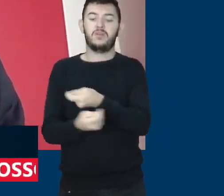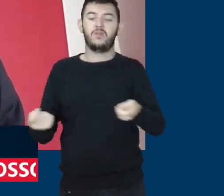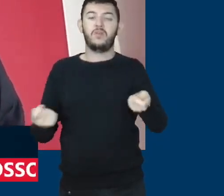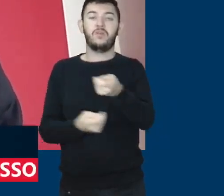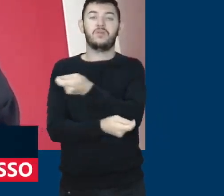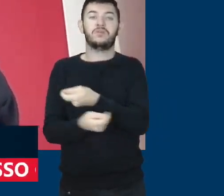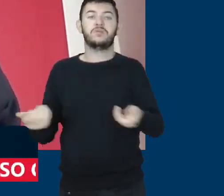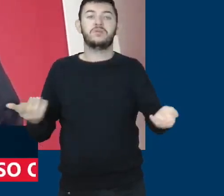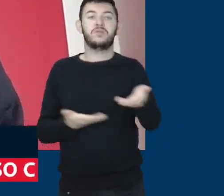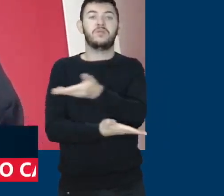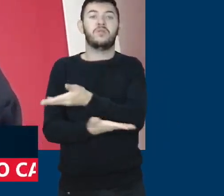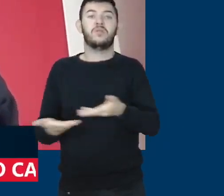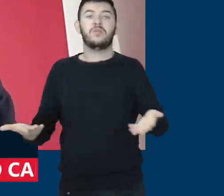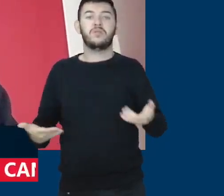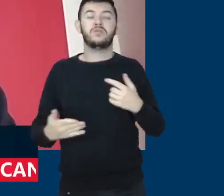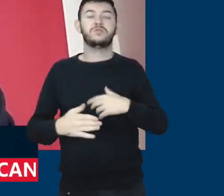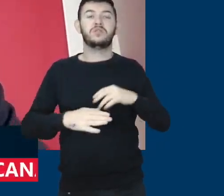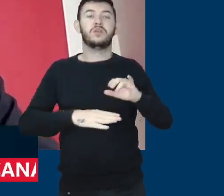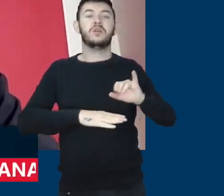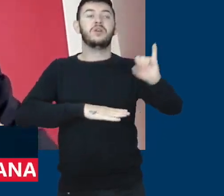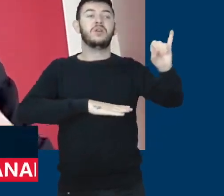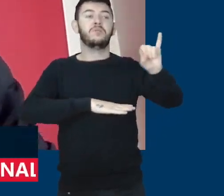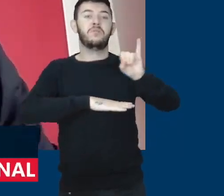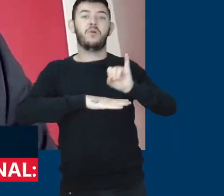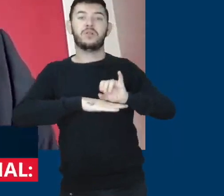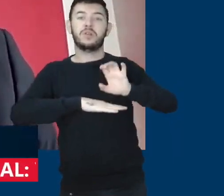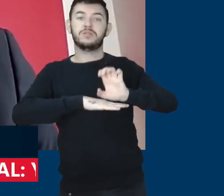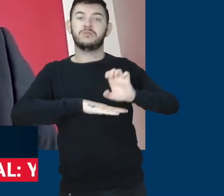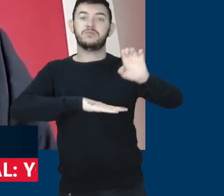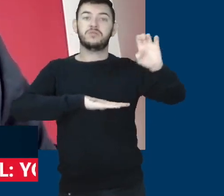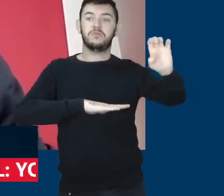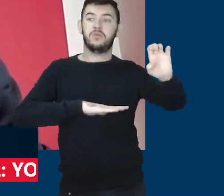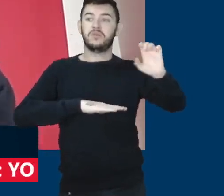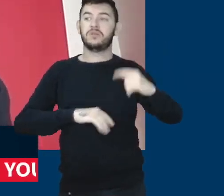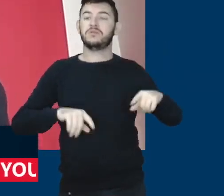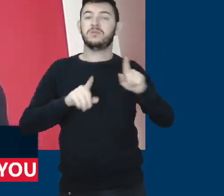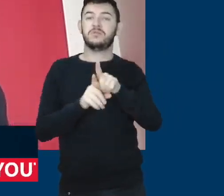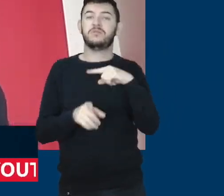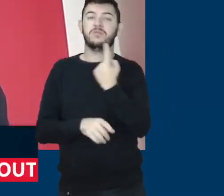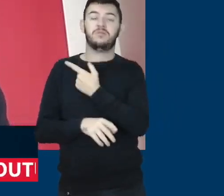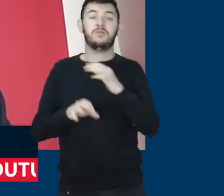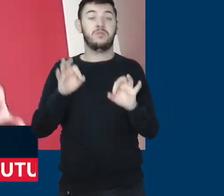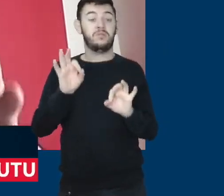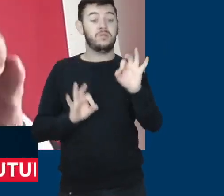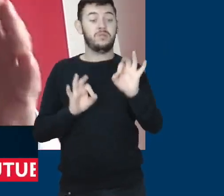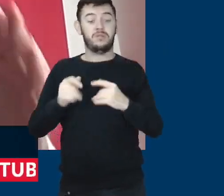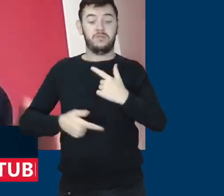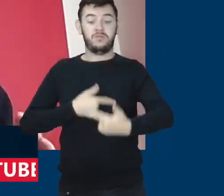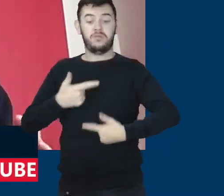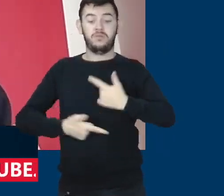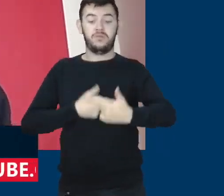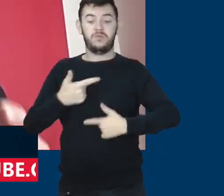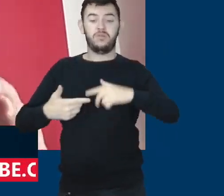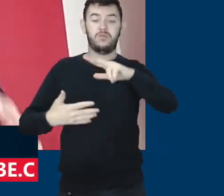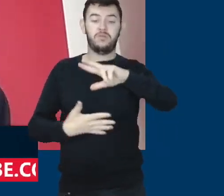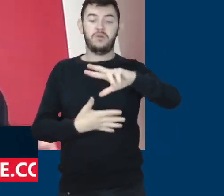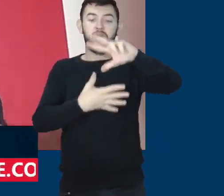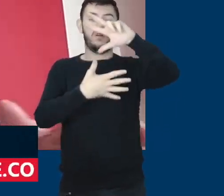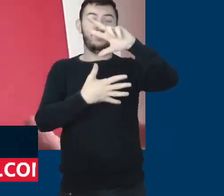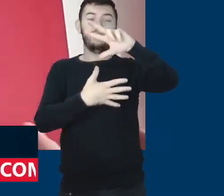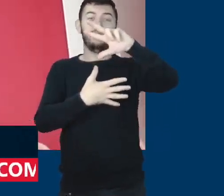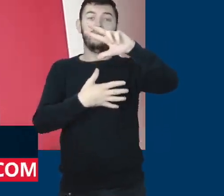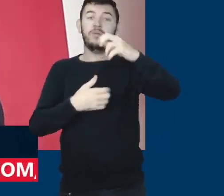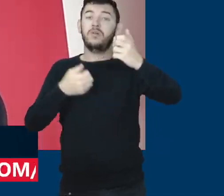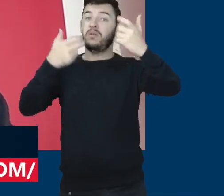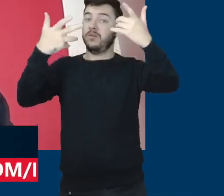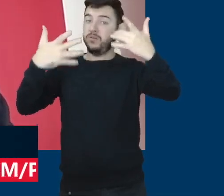de exportação, de importação, de fazer cadeia produtiva na América Latina. Tudo isto, repito, tem